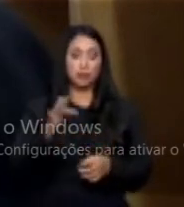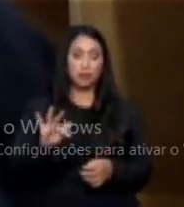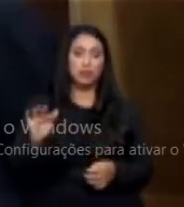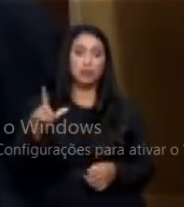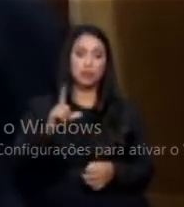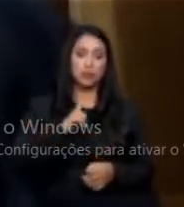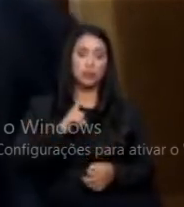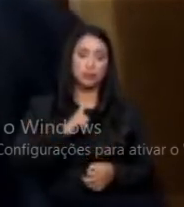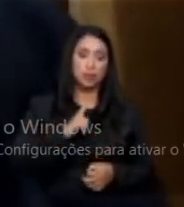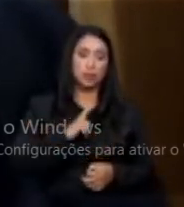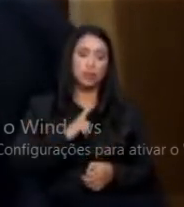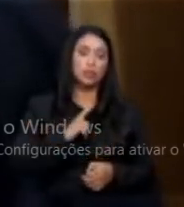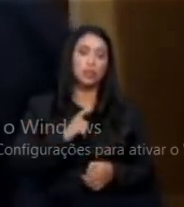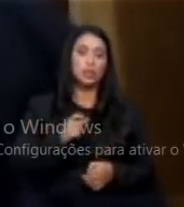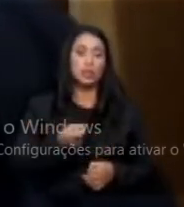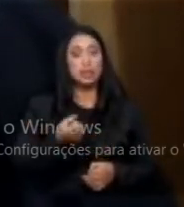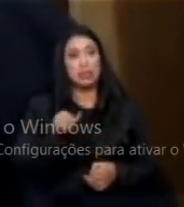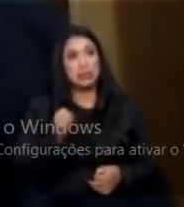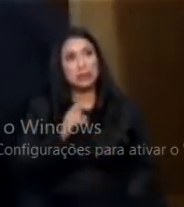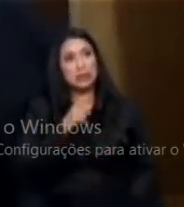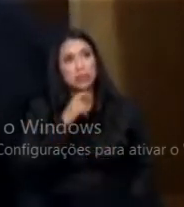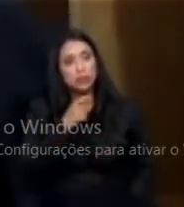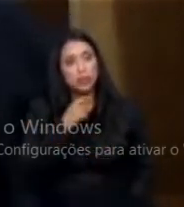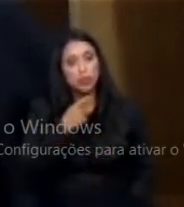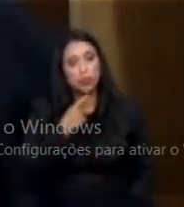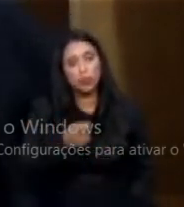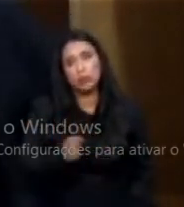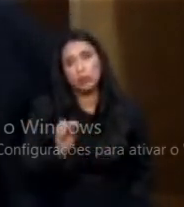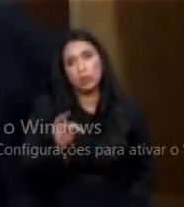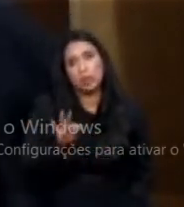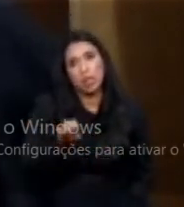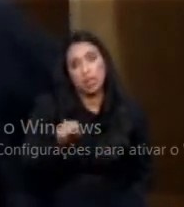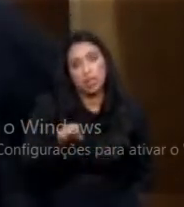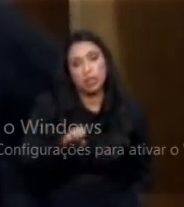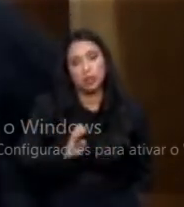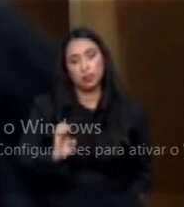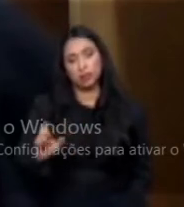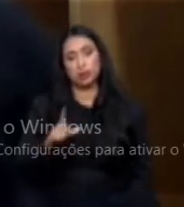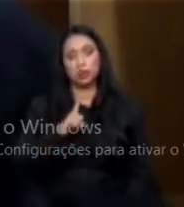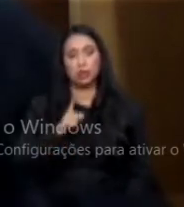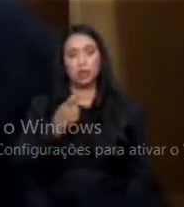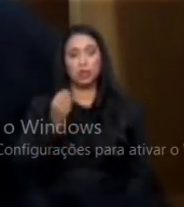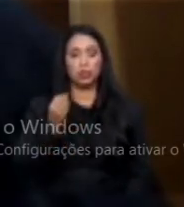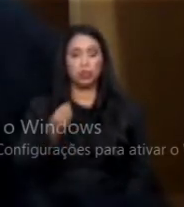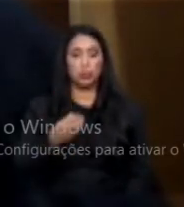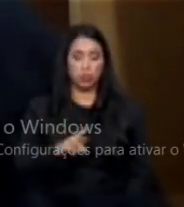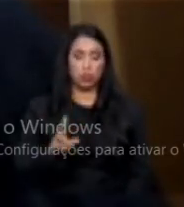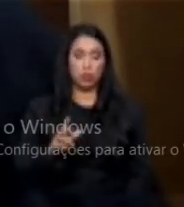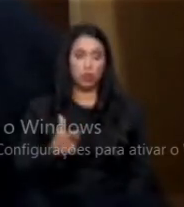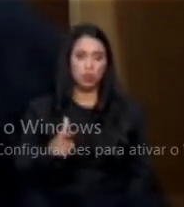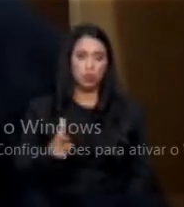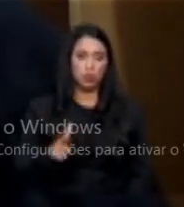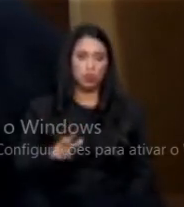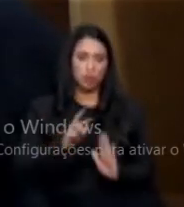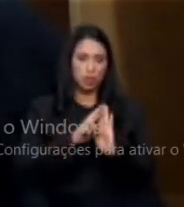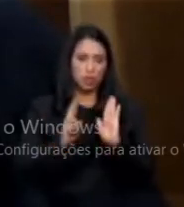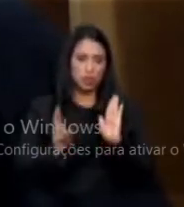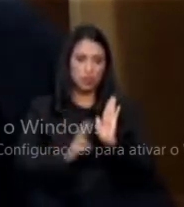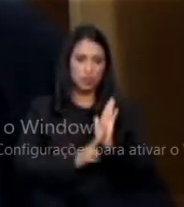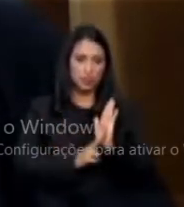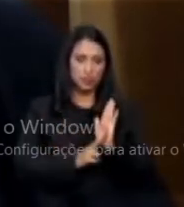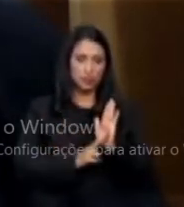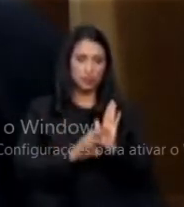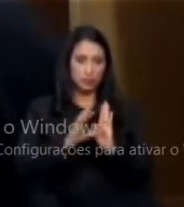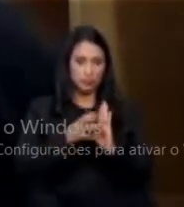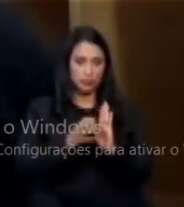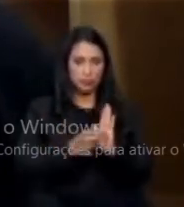existe e que, se dúvida há, pode ser uma consulta no TSE ou aqui em obter dictum, que, como a regra que vale para o